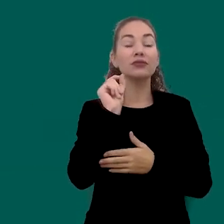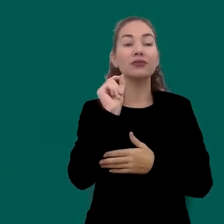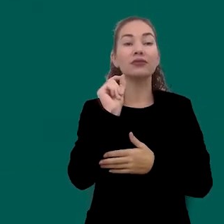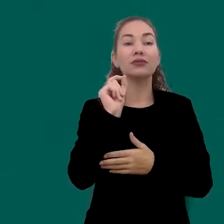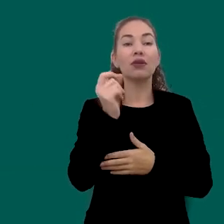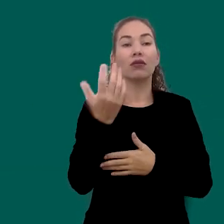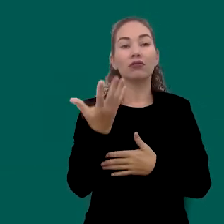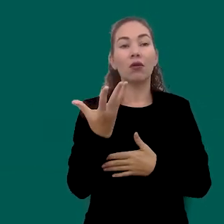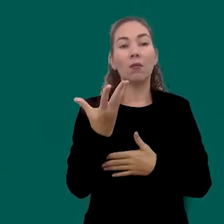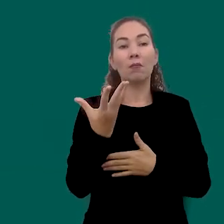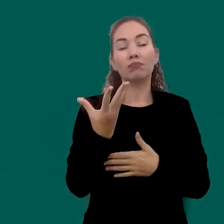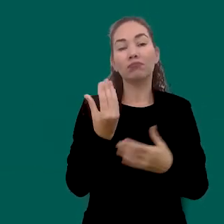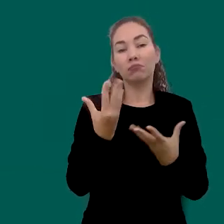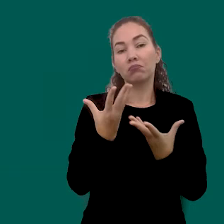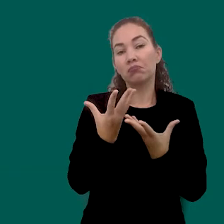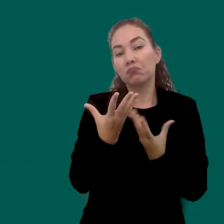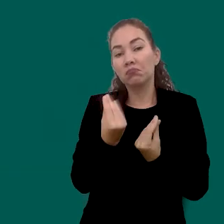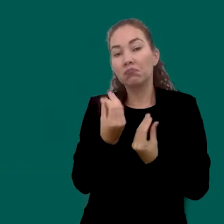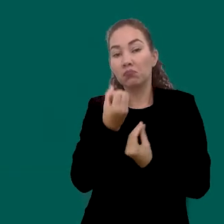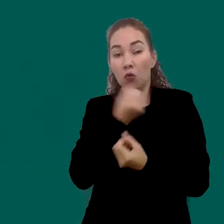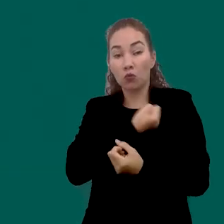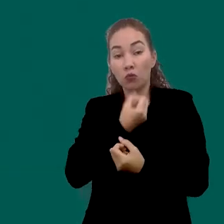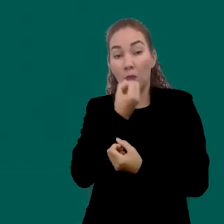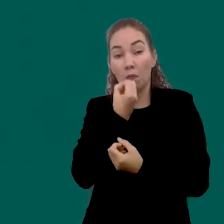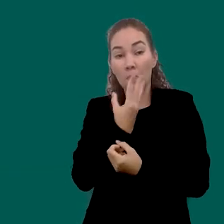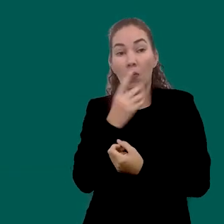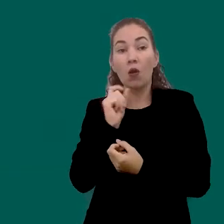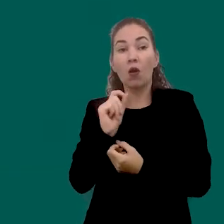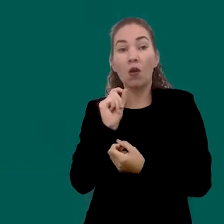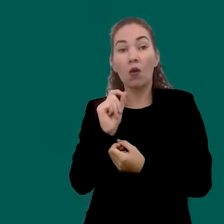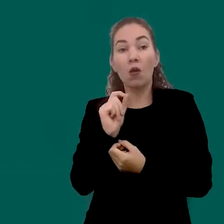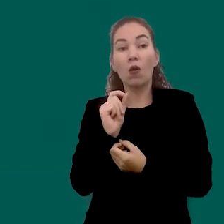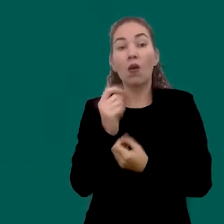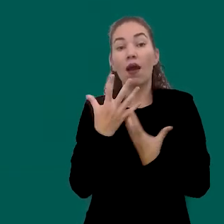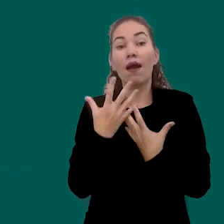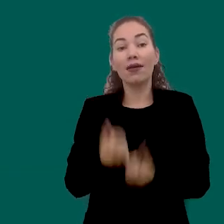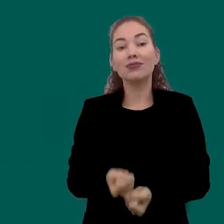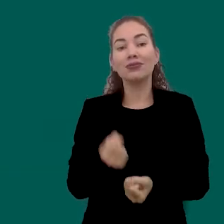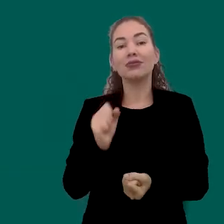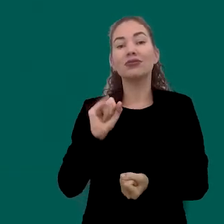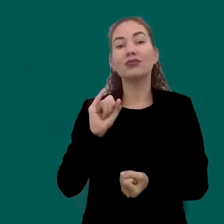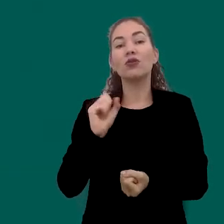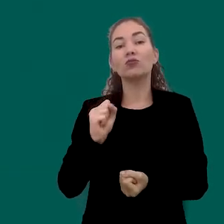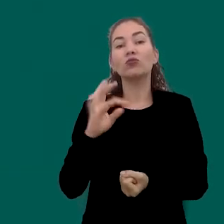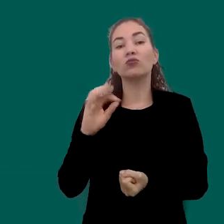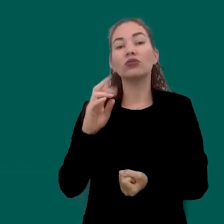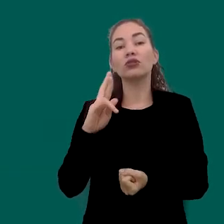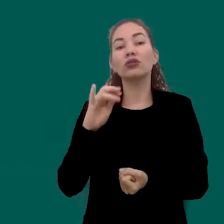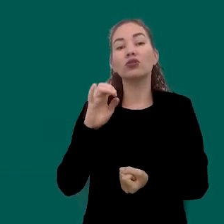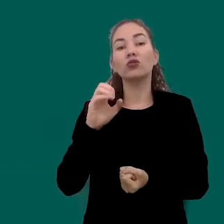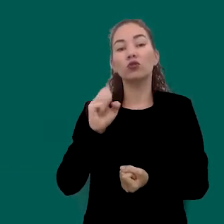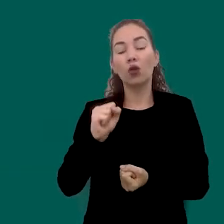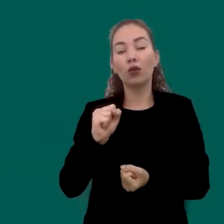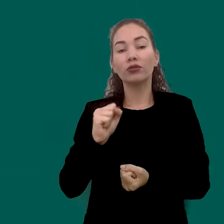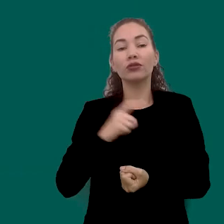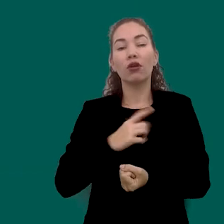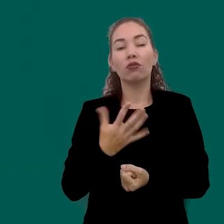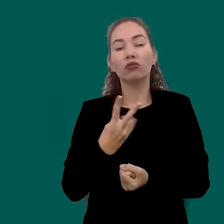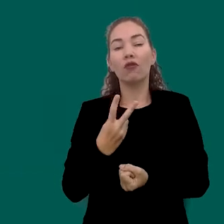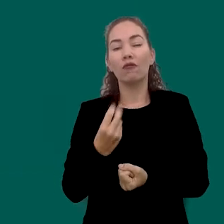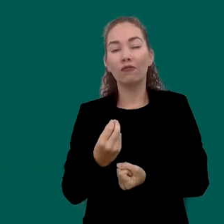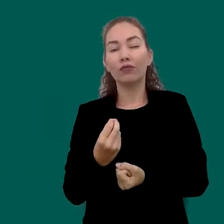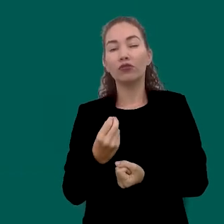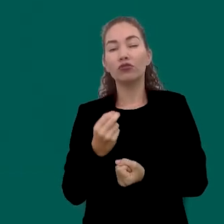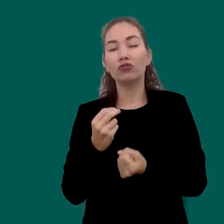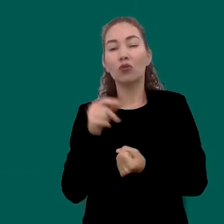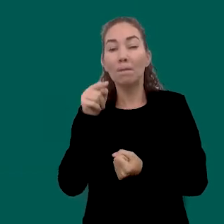número bem aceitável, um número muito bom, referente à aceitação dos stories. Hoje a gente tem aproximadamente 20 mil